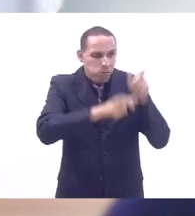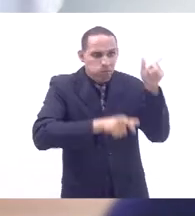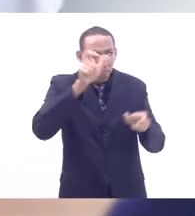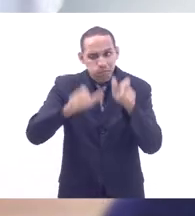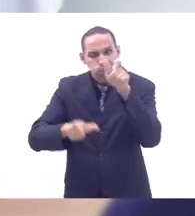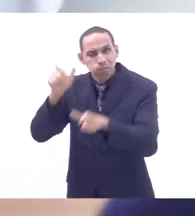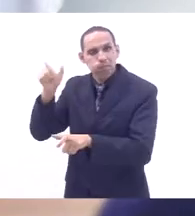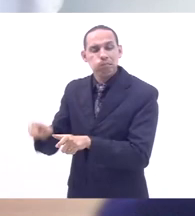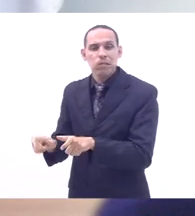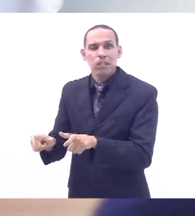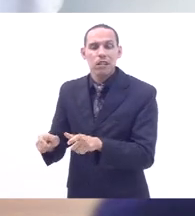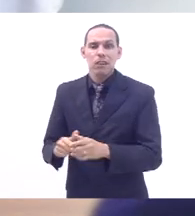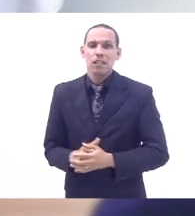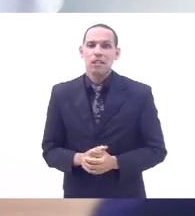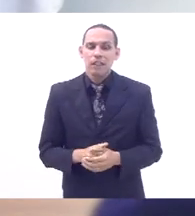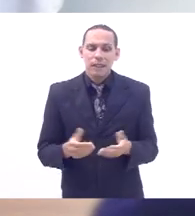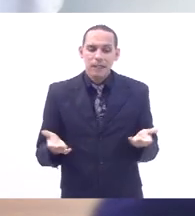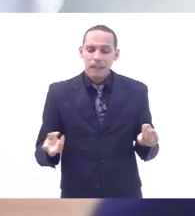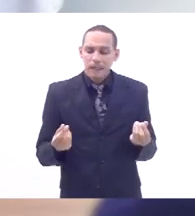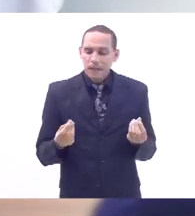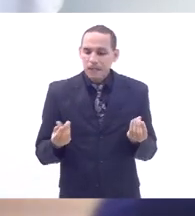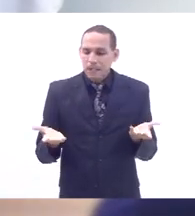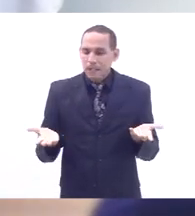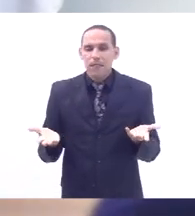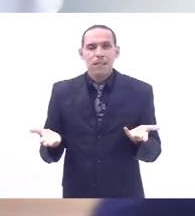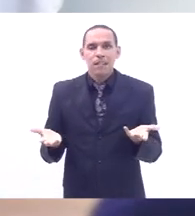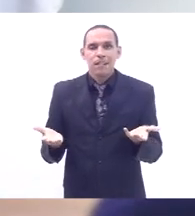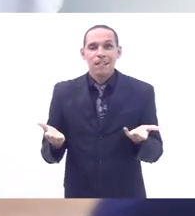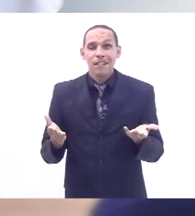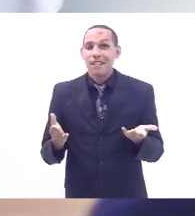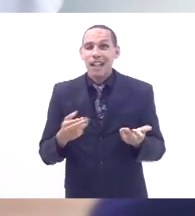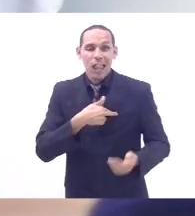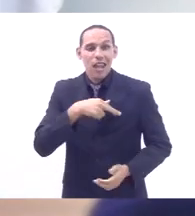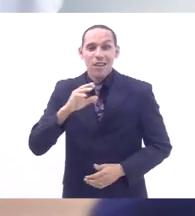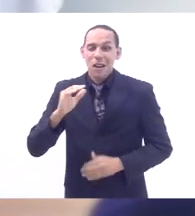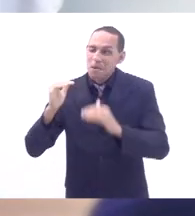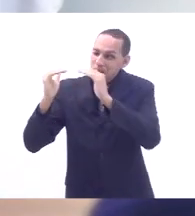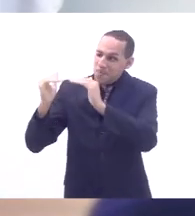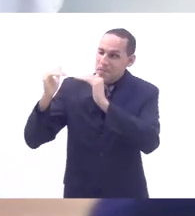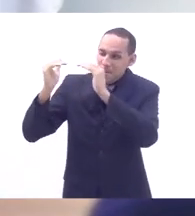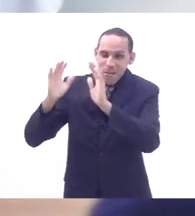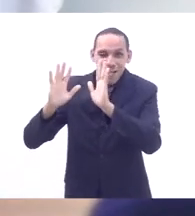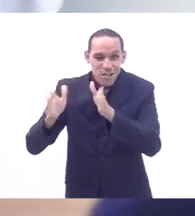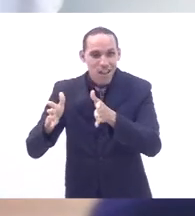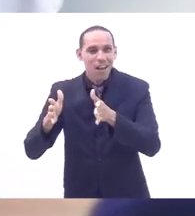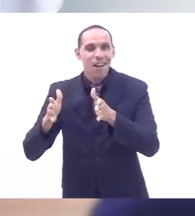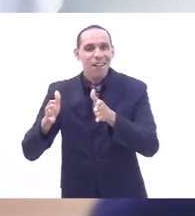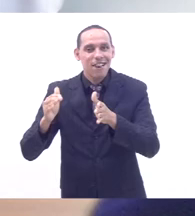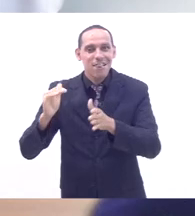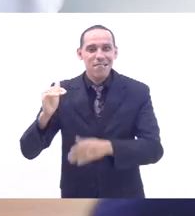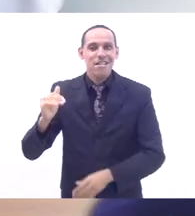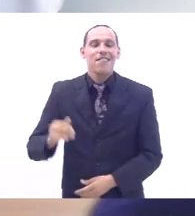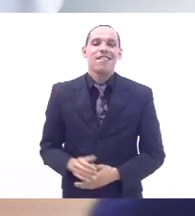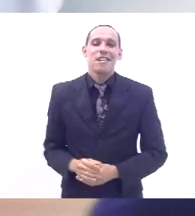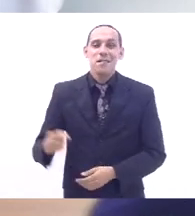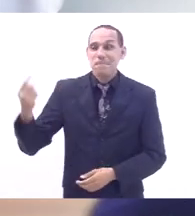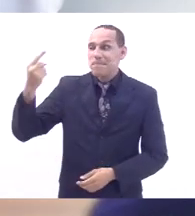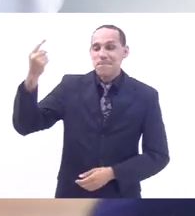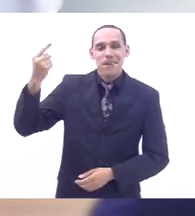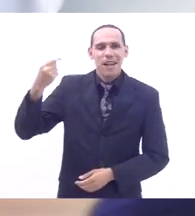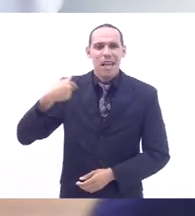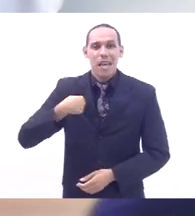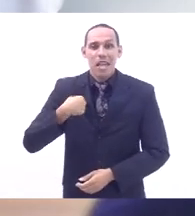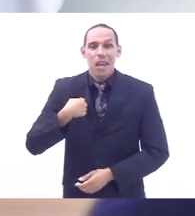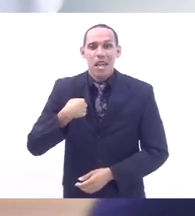são... Como é que eu vou dizer? Já estão no ápice da religião, já estão lá em cima... E quem sou eu